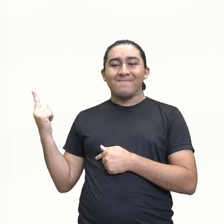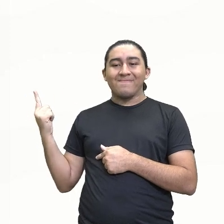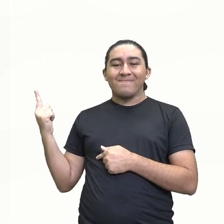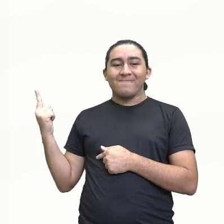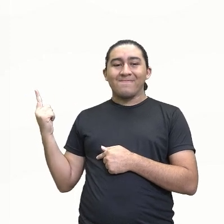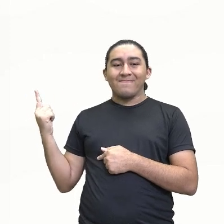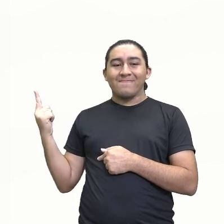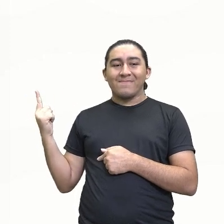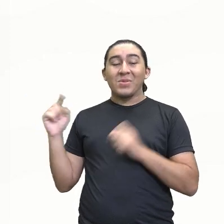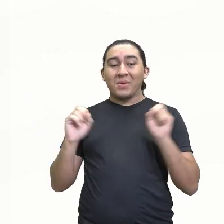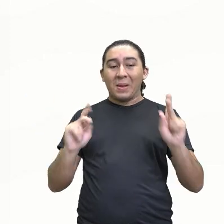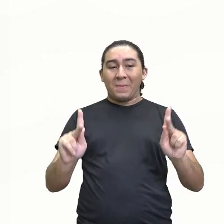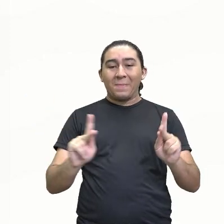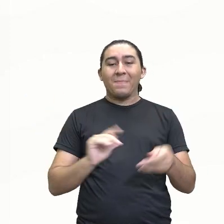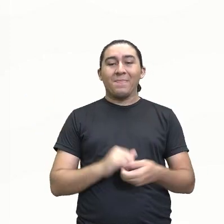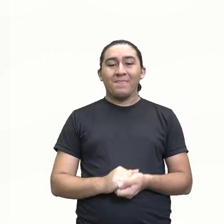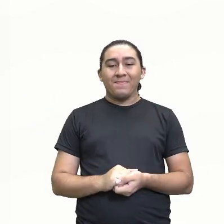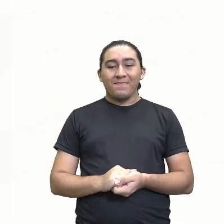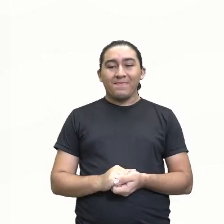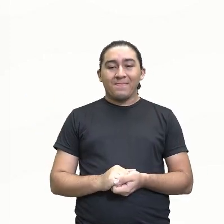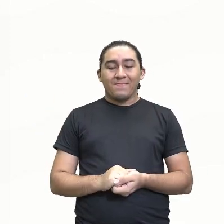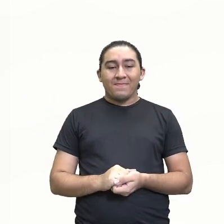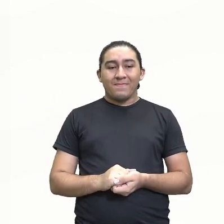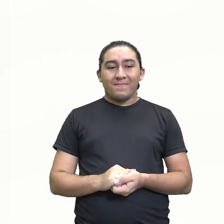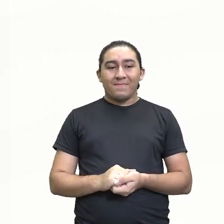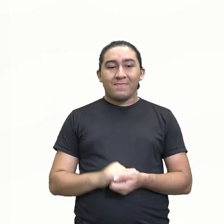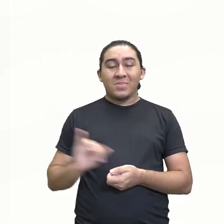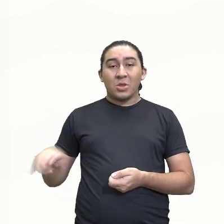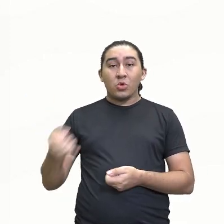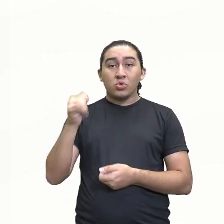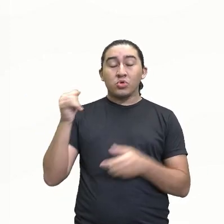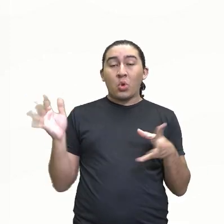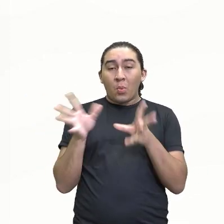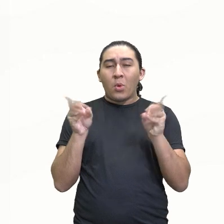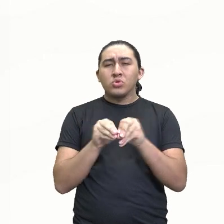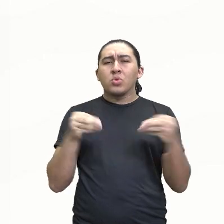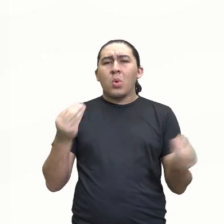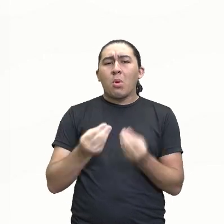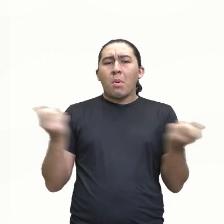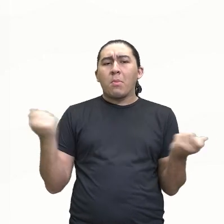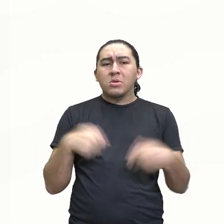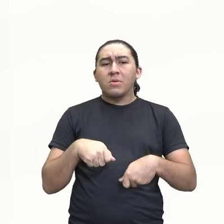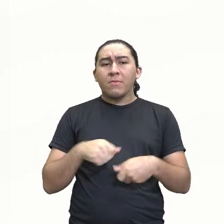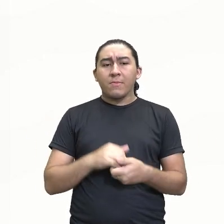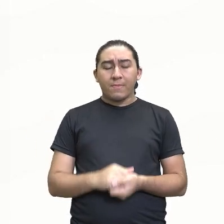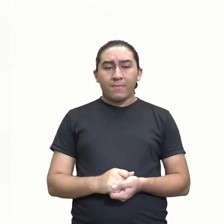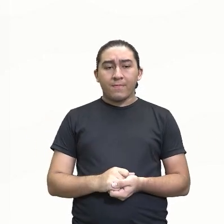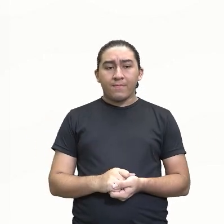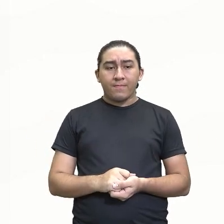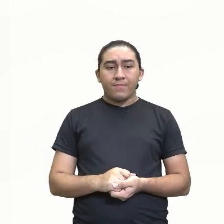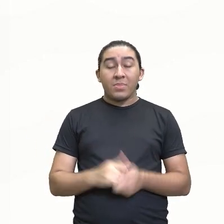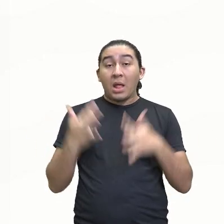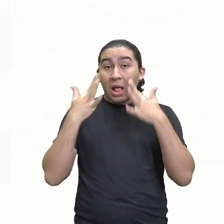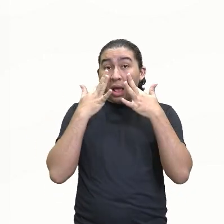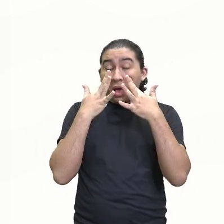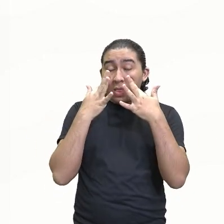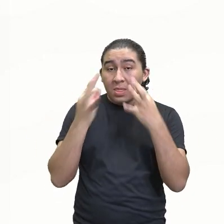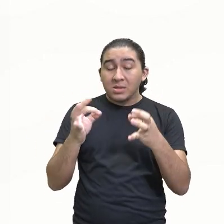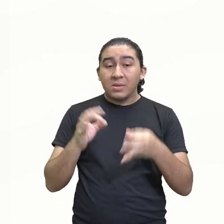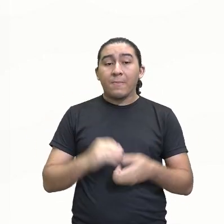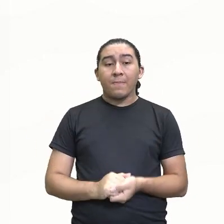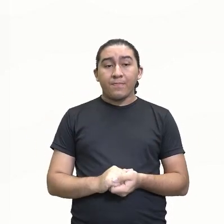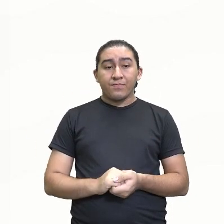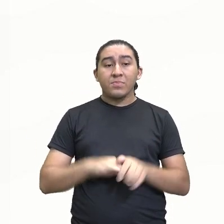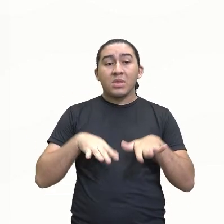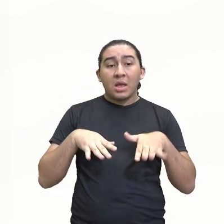aí, ok? E os juros compostos, como ficaria, professora? Atenção, então, aqui, os